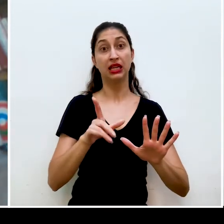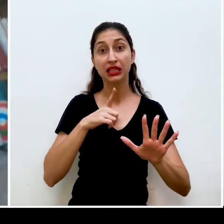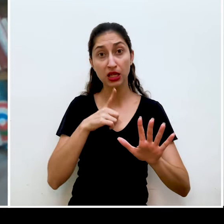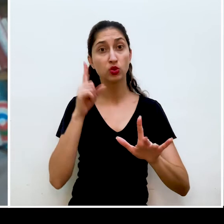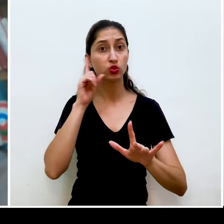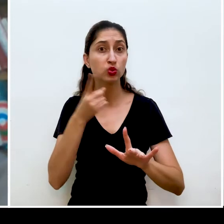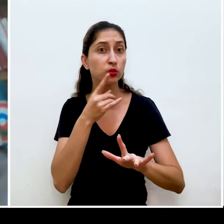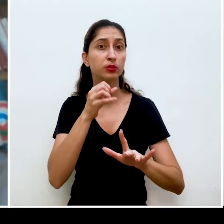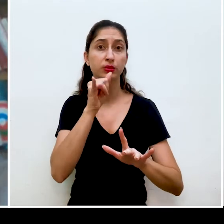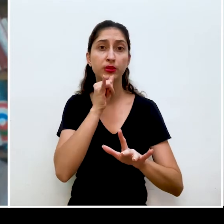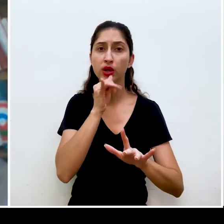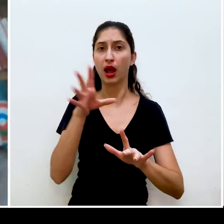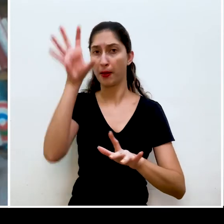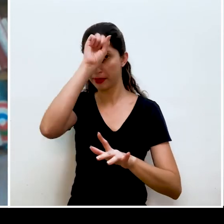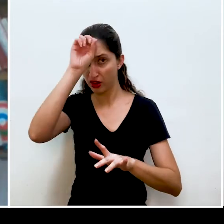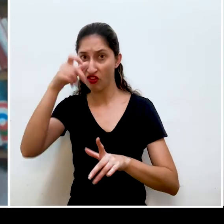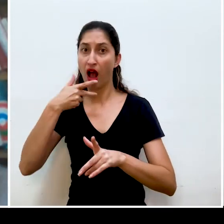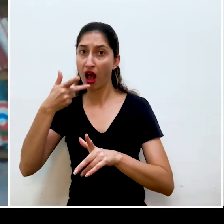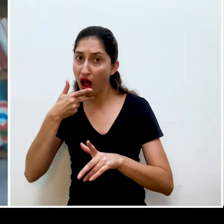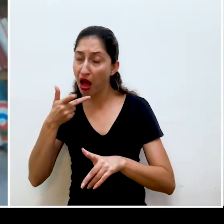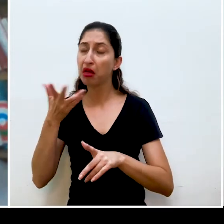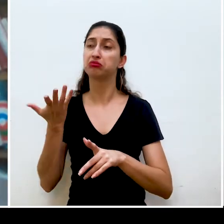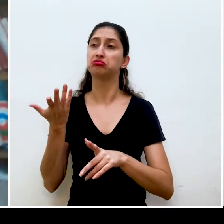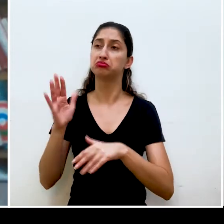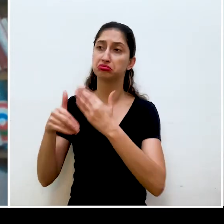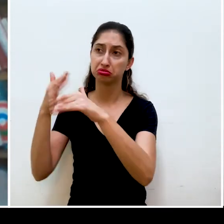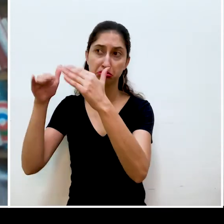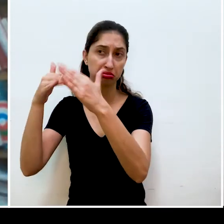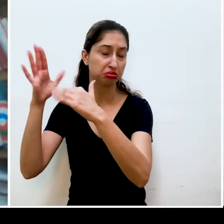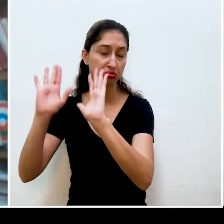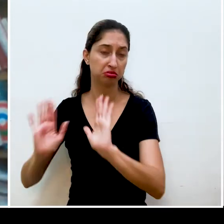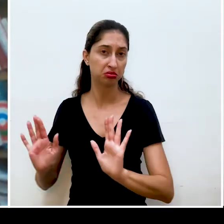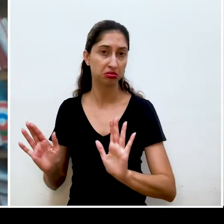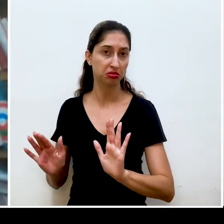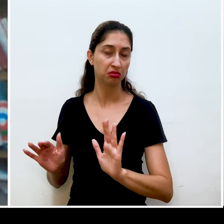lá aprendendo a falar, desenvolvendo a fala,